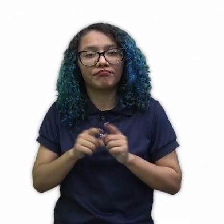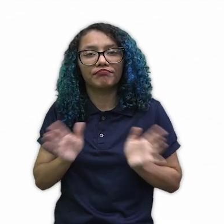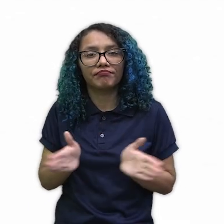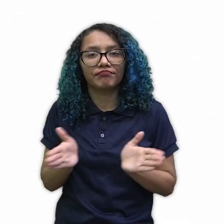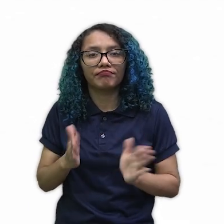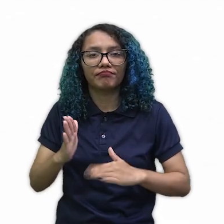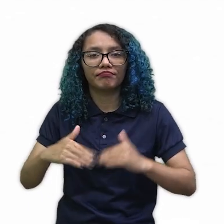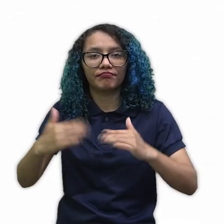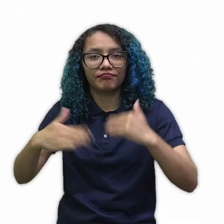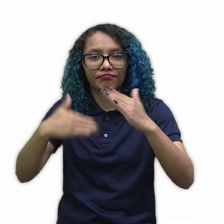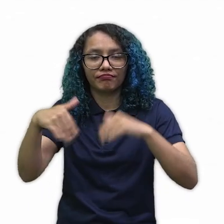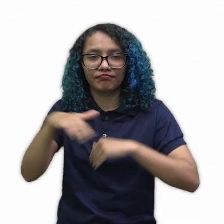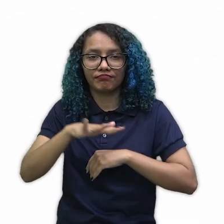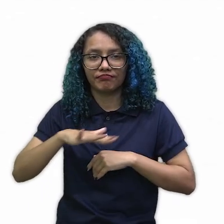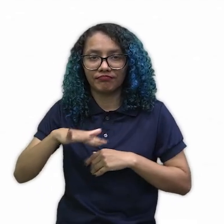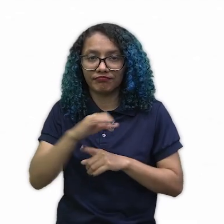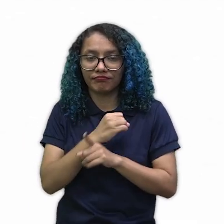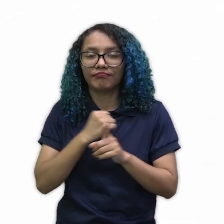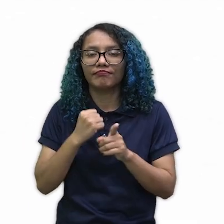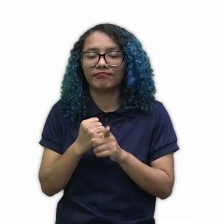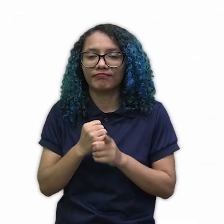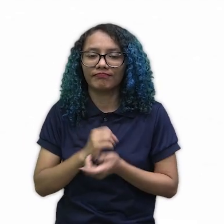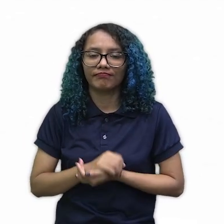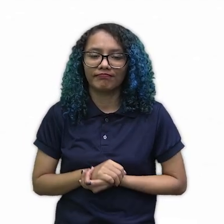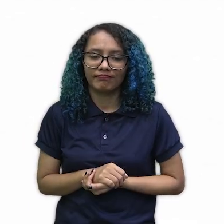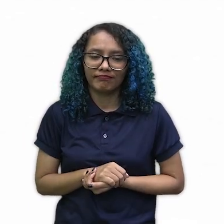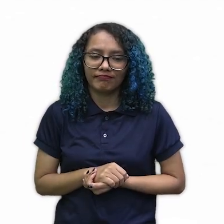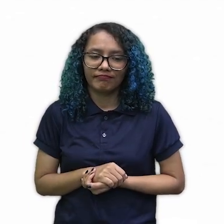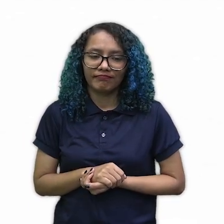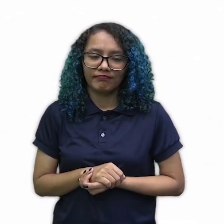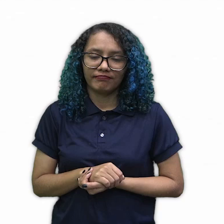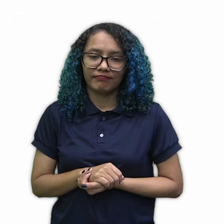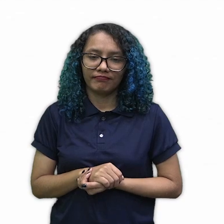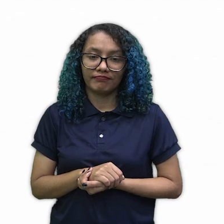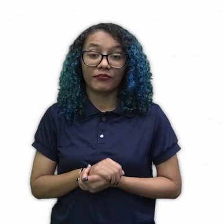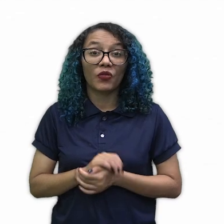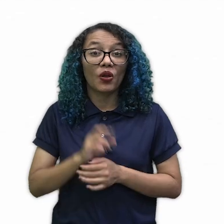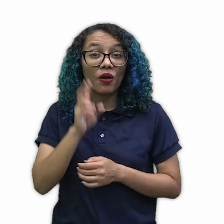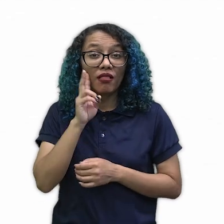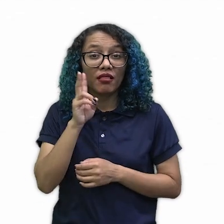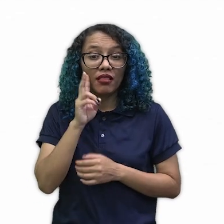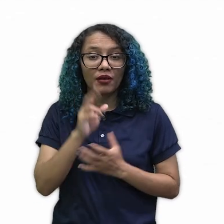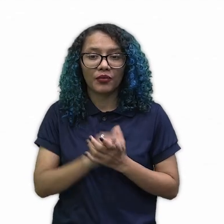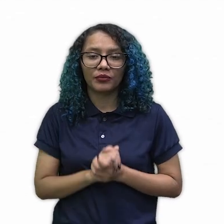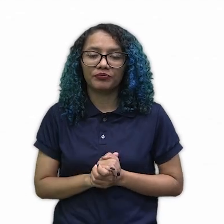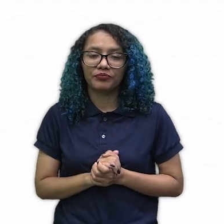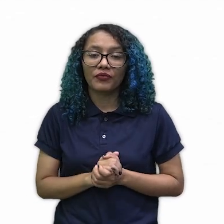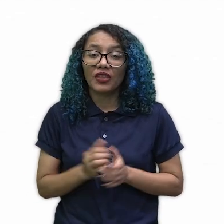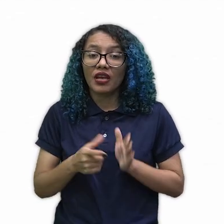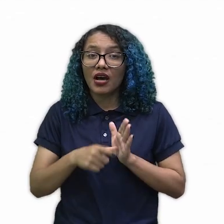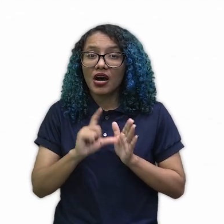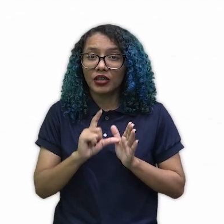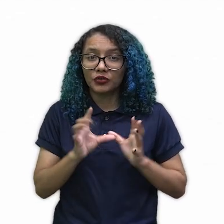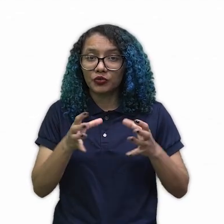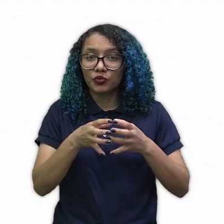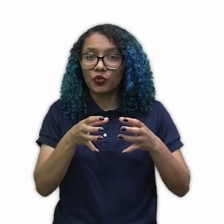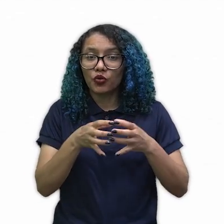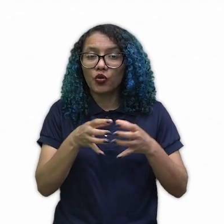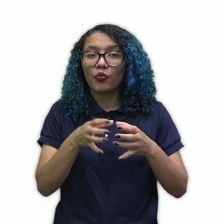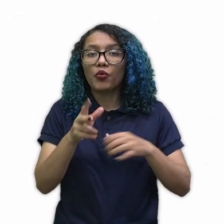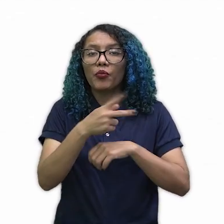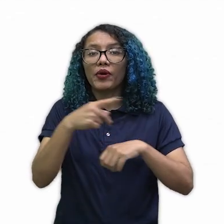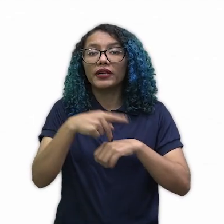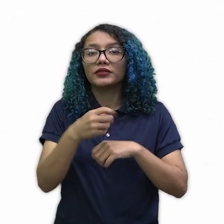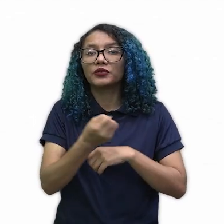desenvolvimento cada vez mais nessa parte social, tá? Lembrando, o BRICS iniciou, gente, com 5 países, né?